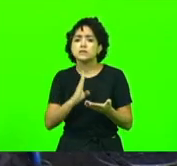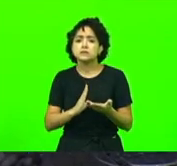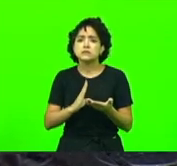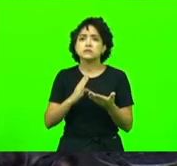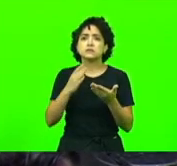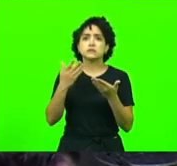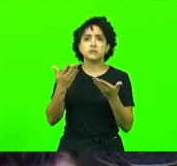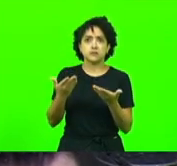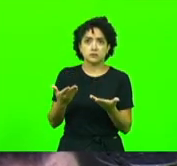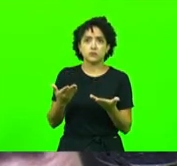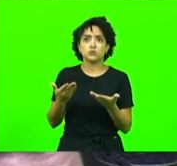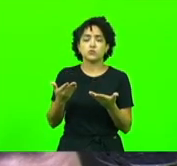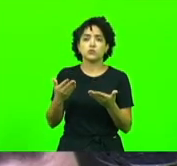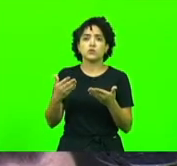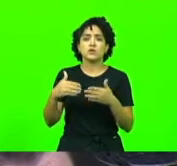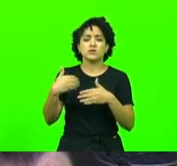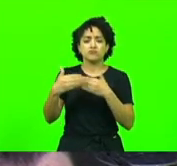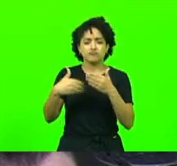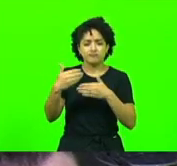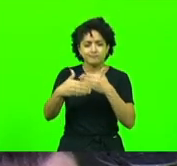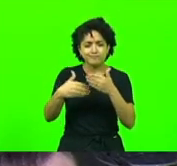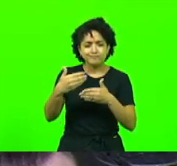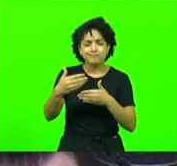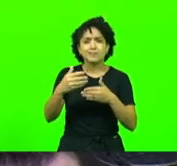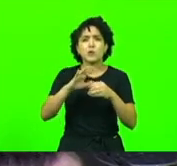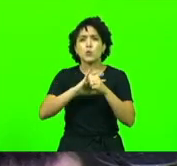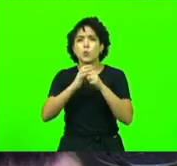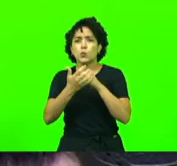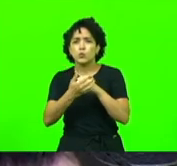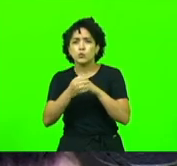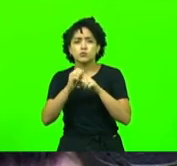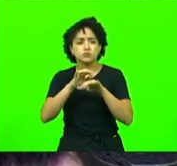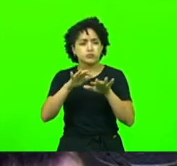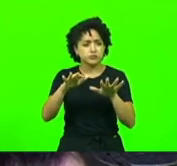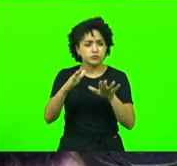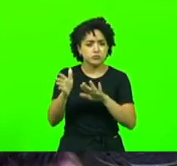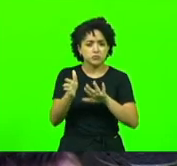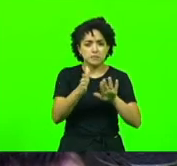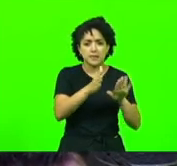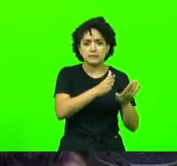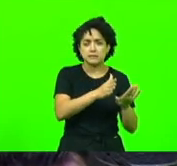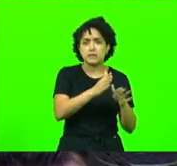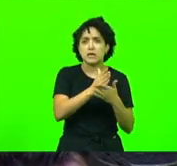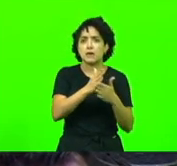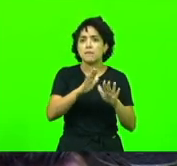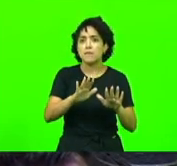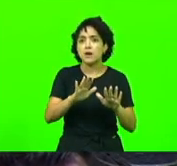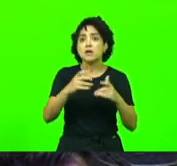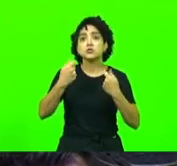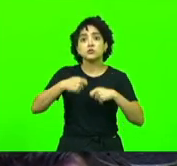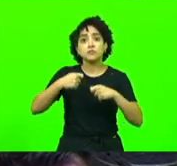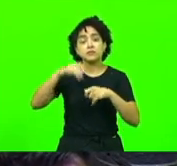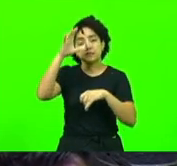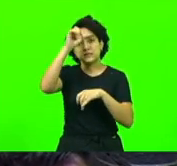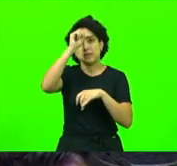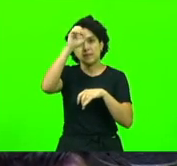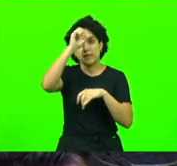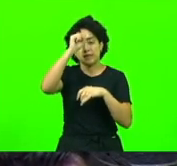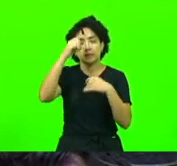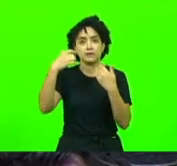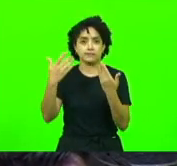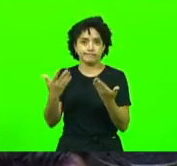final disso tudo, quando a coronacrise passar, quando tudo passar, nós temos que tirar uma lição disso tudo. Porque o